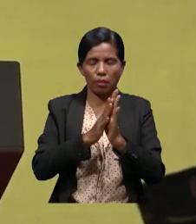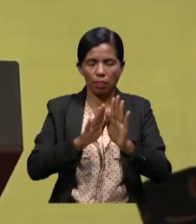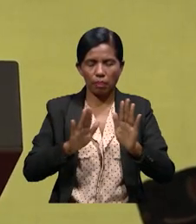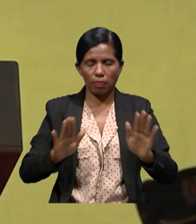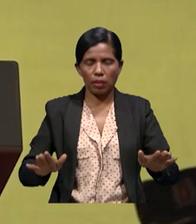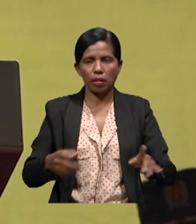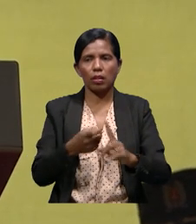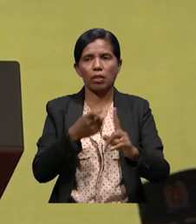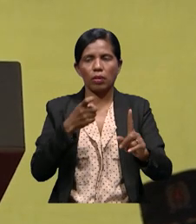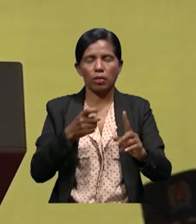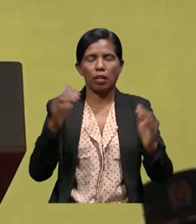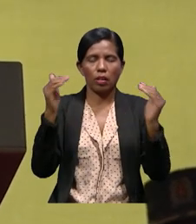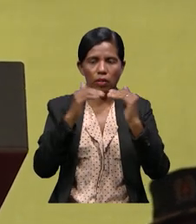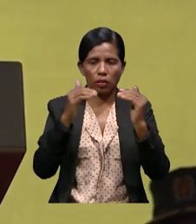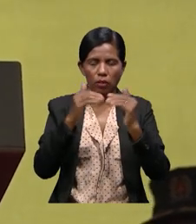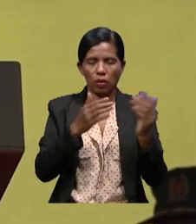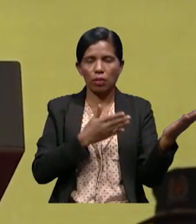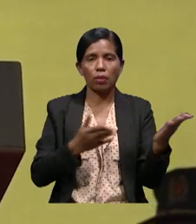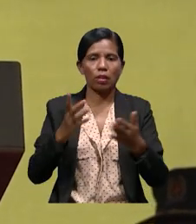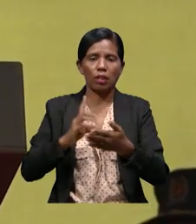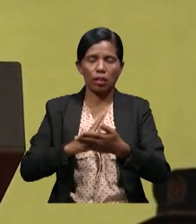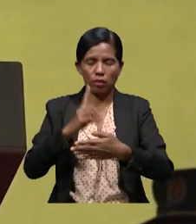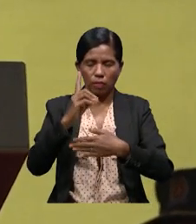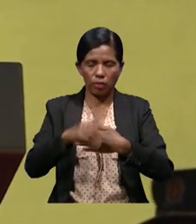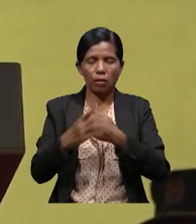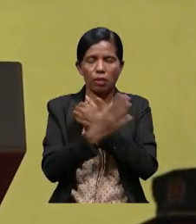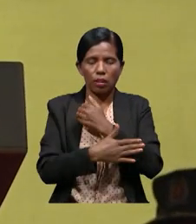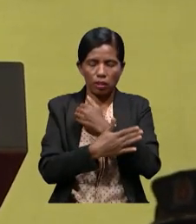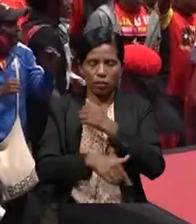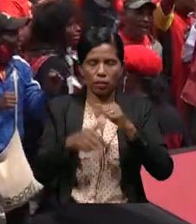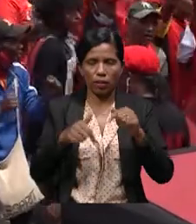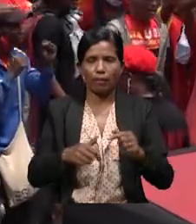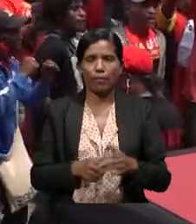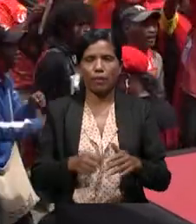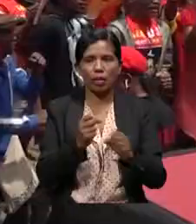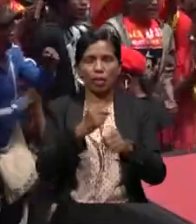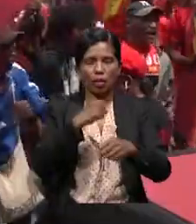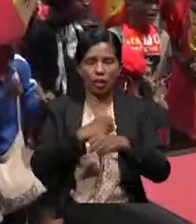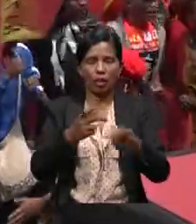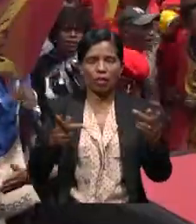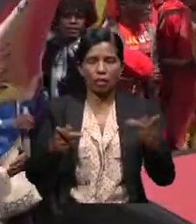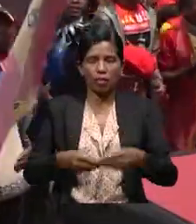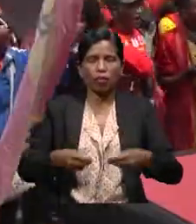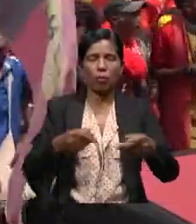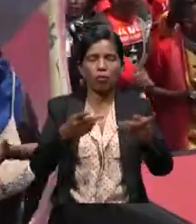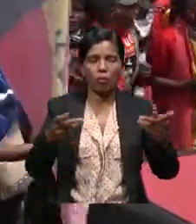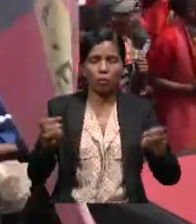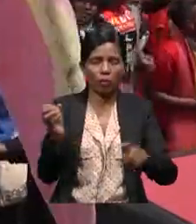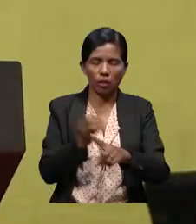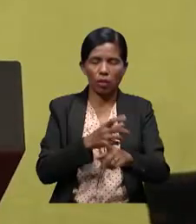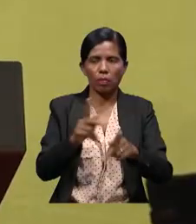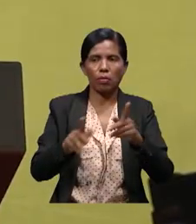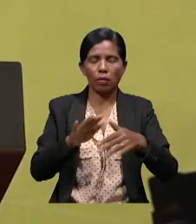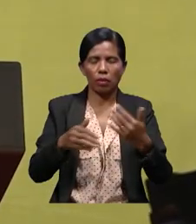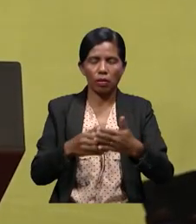estabilidade, lihusi diálogo, kodidori desenvolvimento barai doben idane. Além de ne, se cria condição no oportunidade ba povo tomak, atu participa